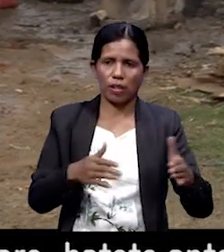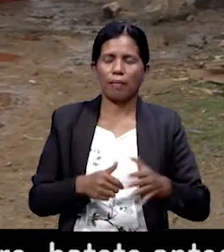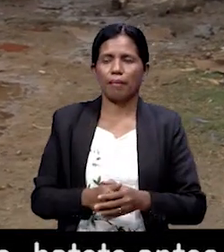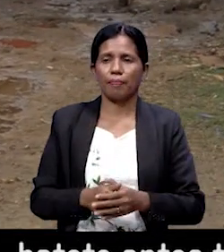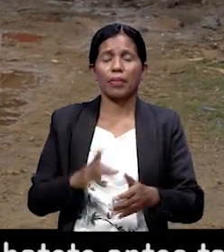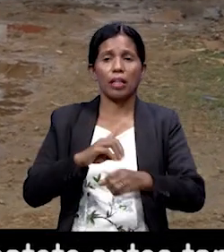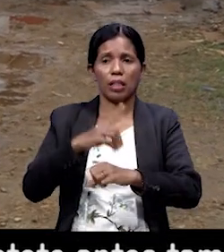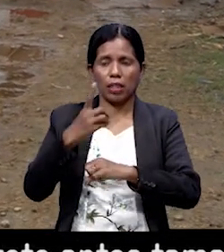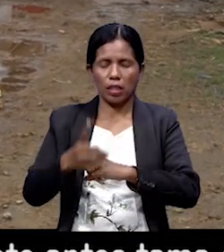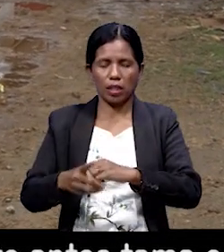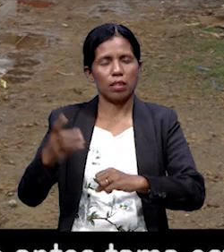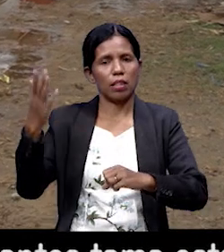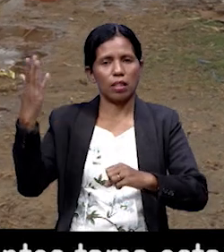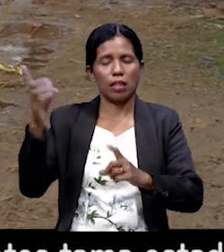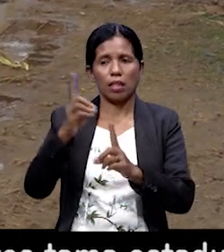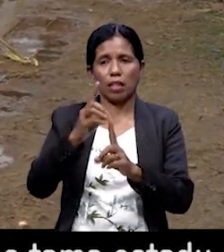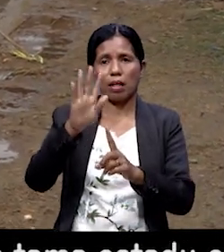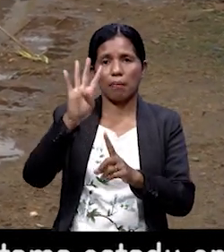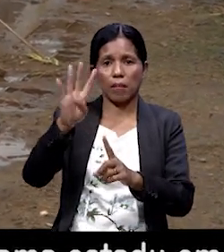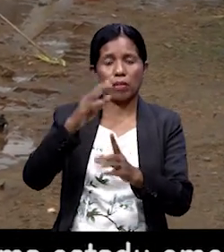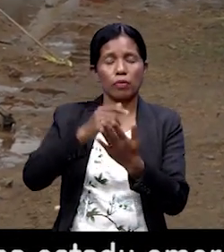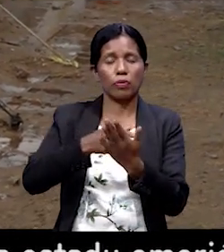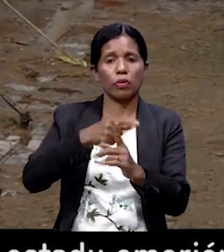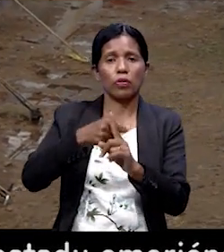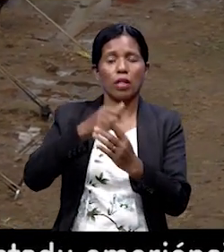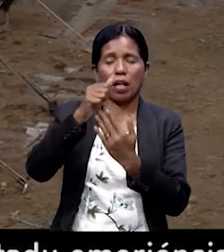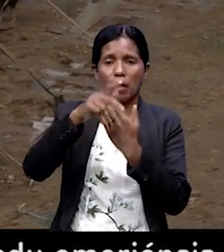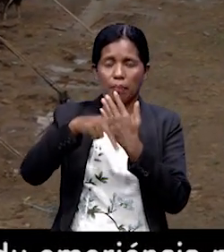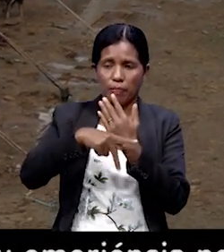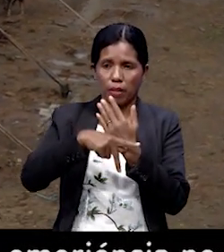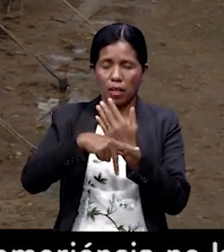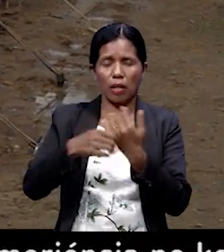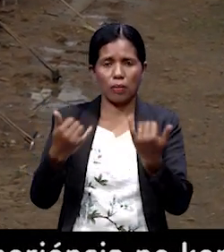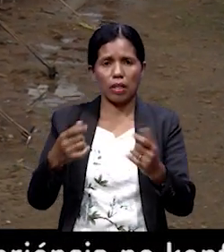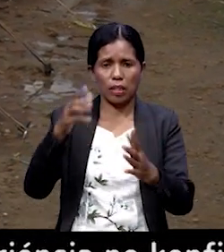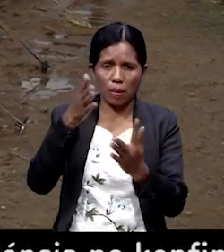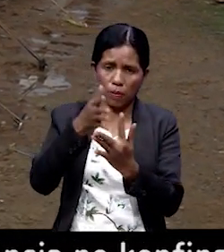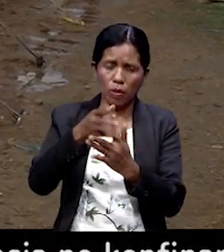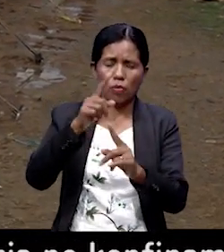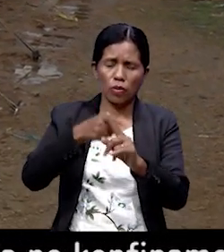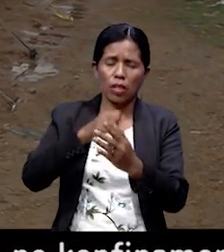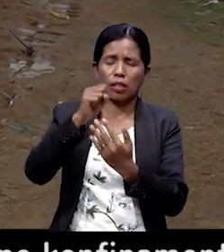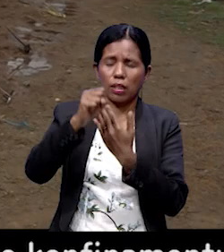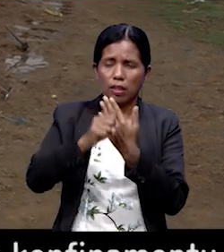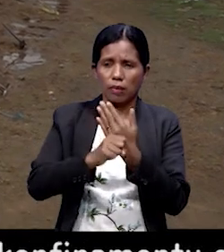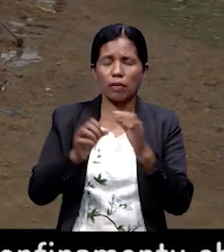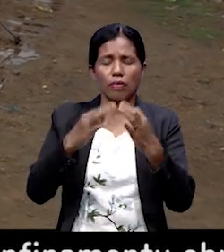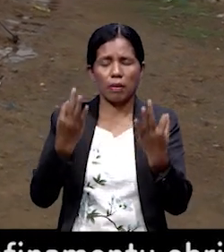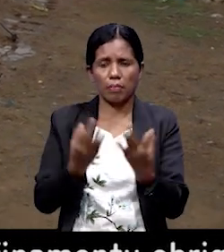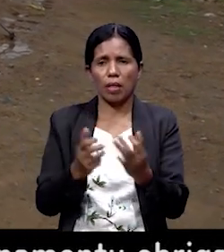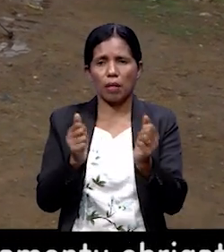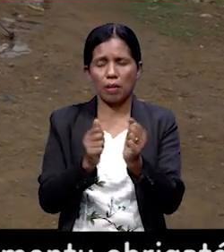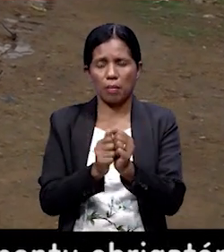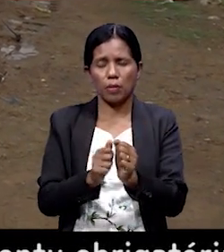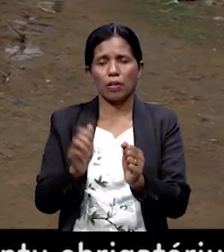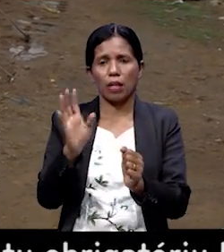que acontece e loron hat fulan abril liba, to agora tama ona fulan setembro. Se iha família hamutu kumakain hat